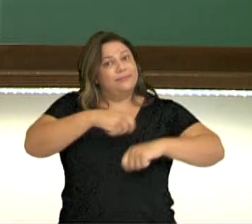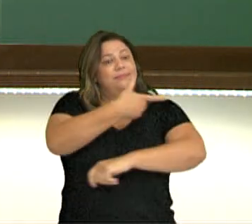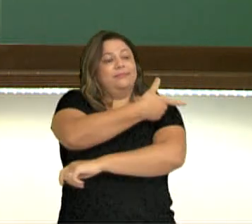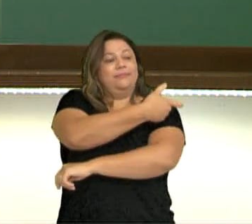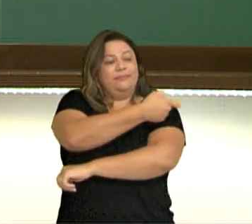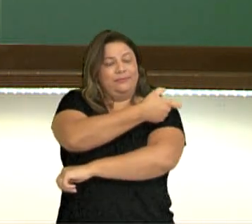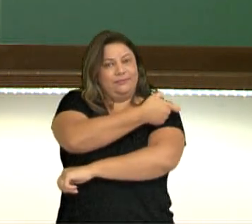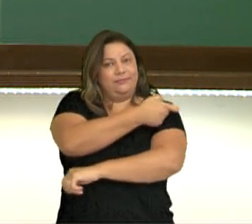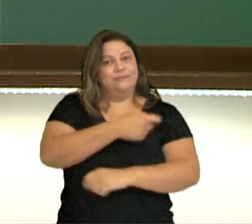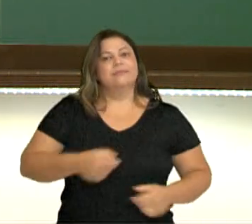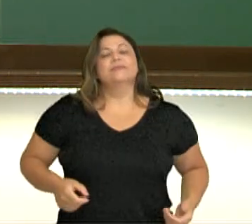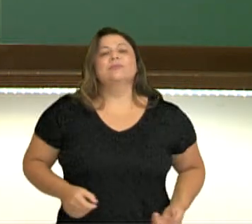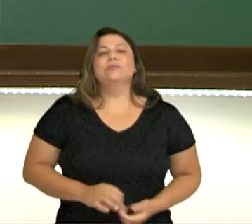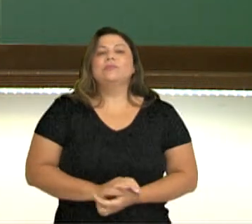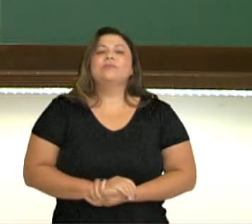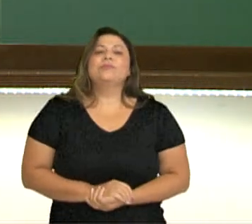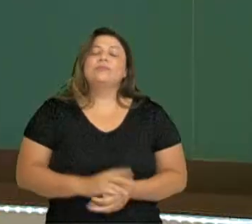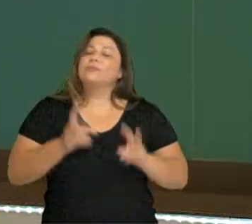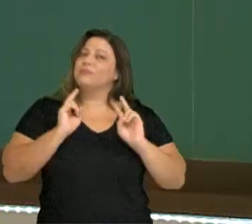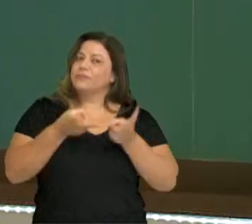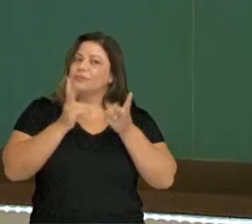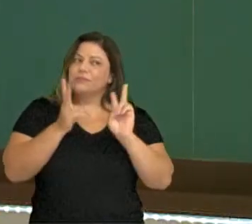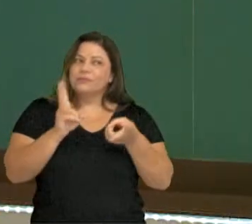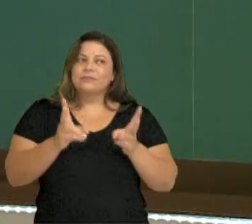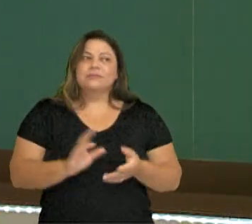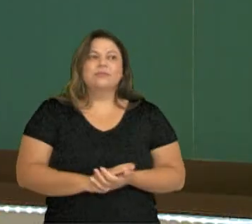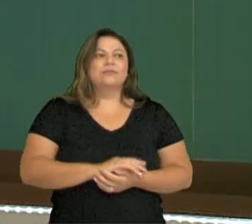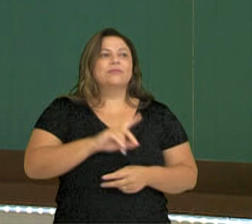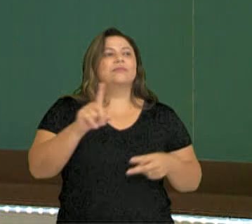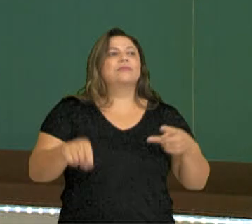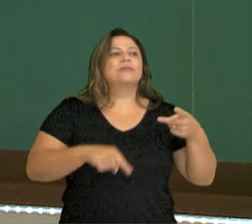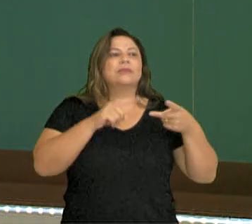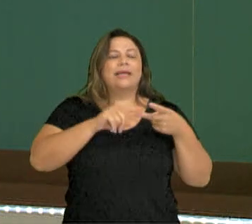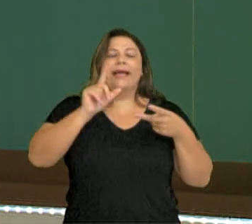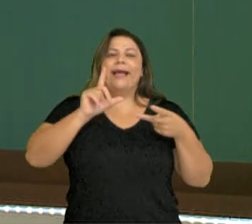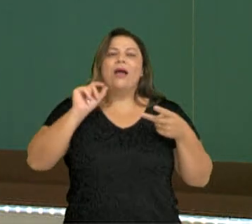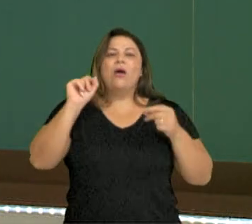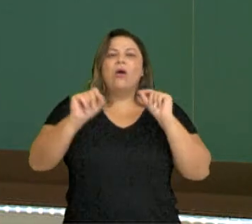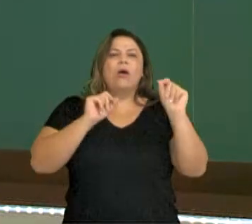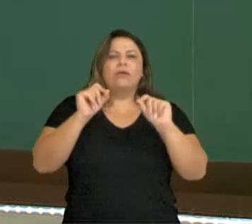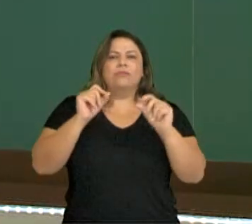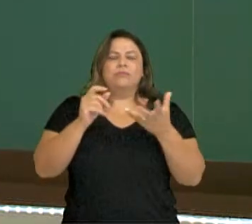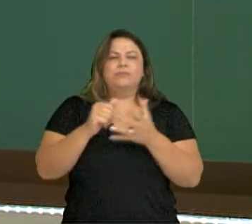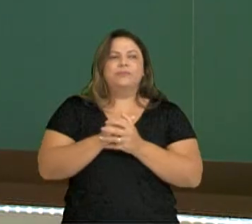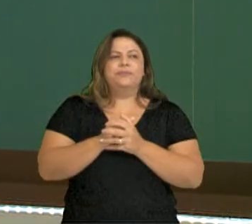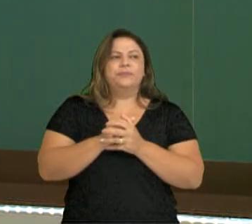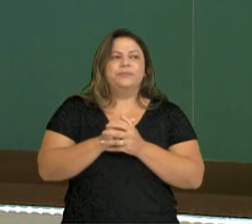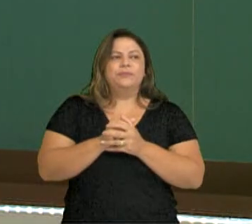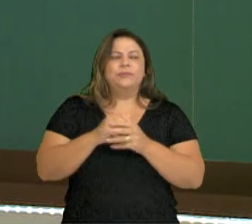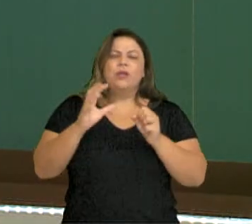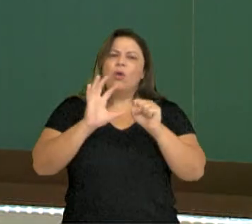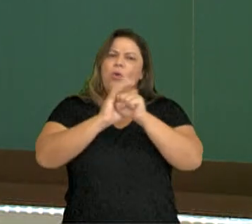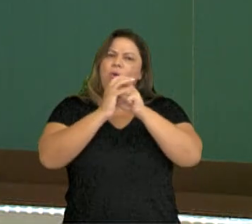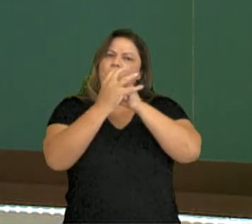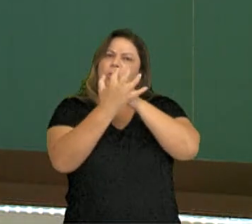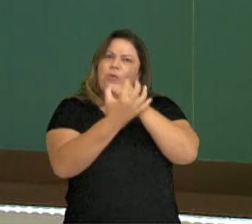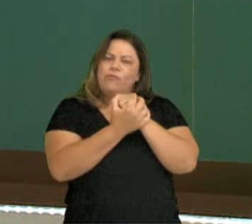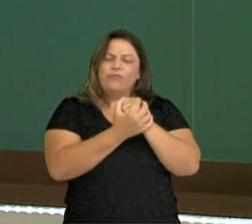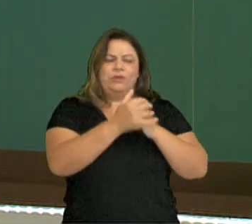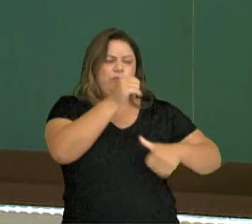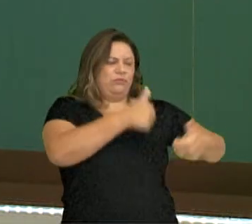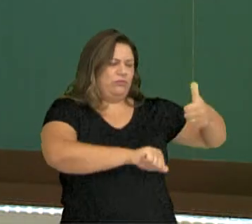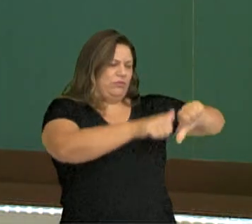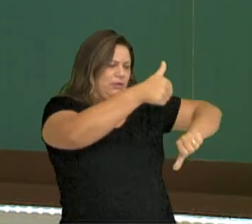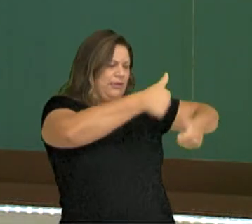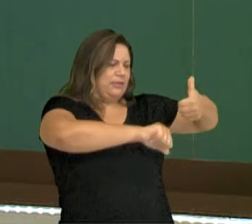essa, no caso, a sua vez, tá? Continuando aqui. Está em uso no Brasil. Olha só como é que funciona. O vírus, então, ele é isolado em laboratório.